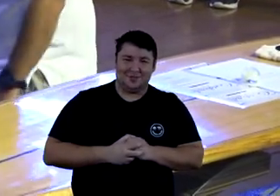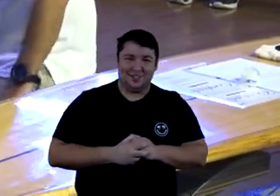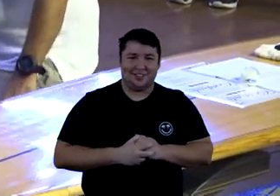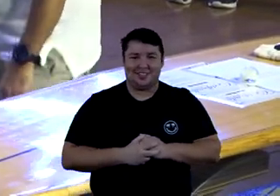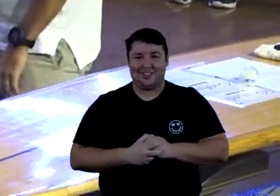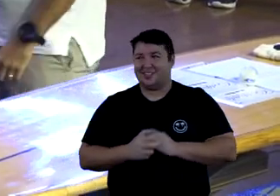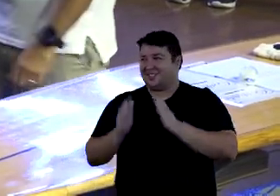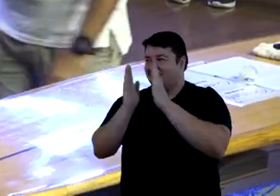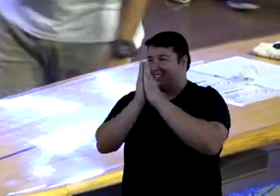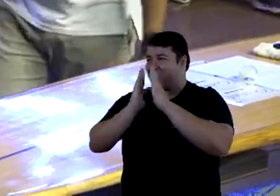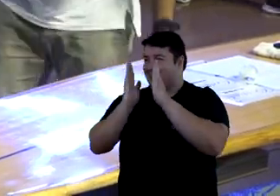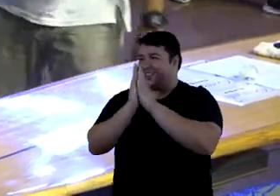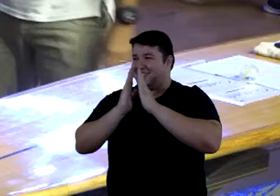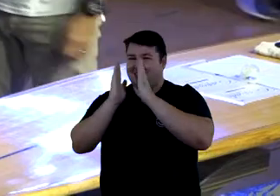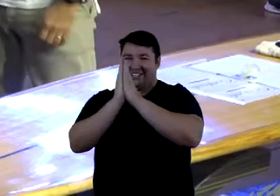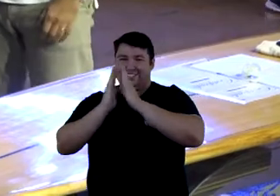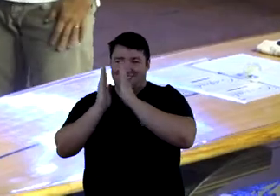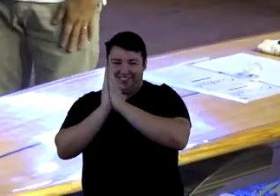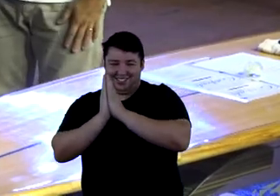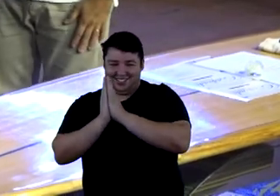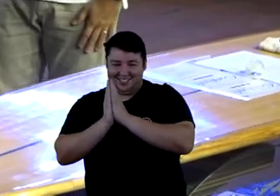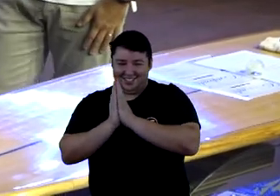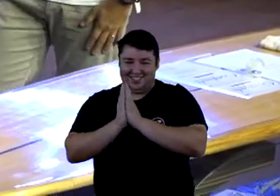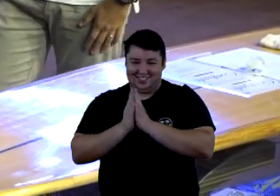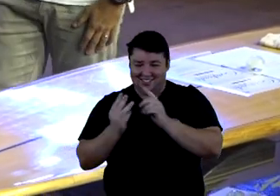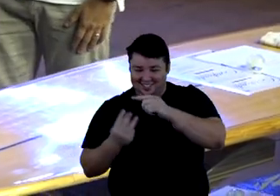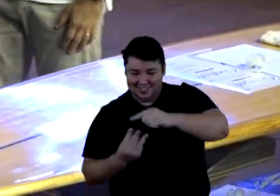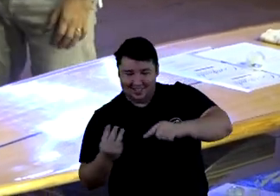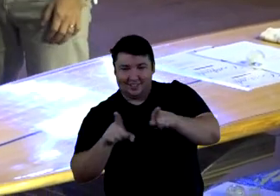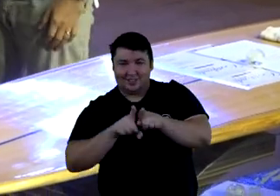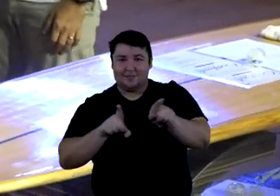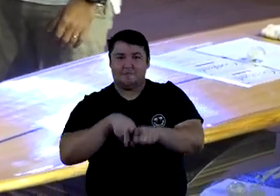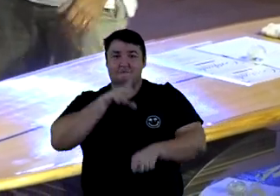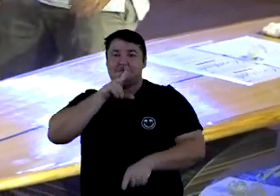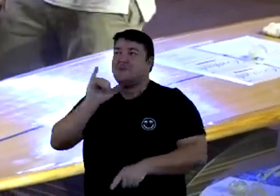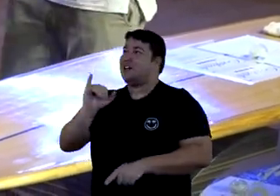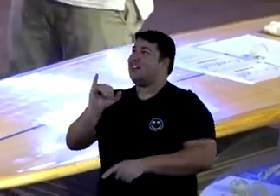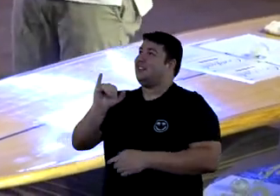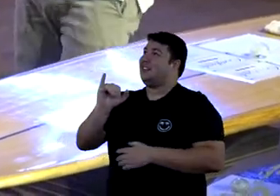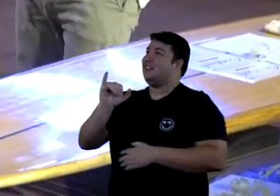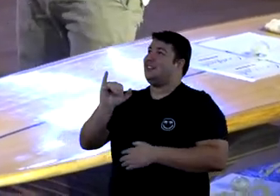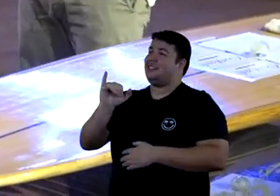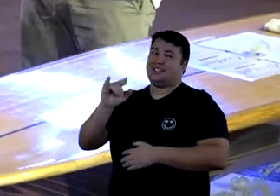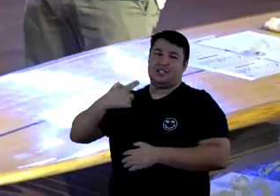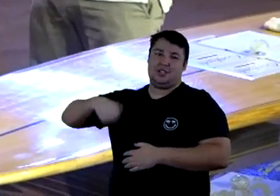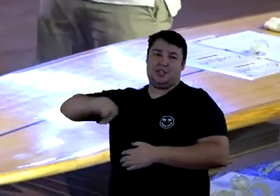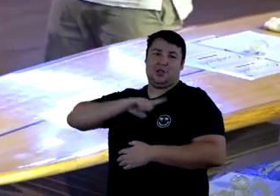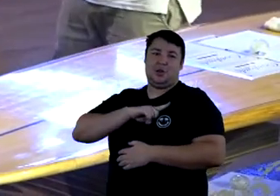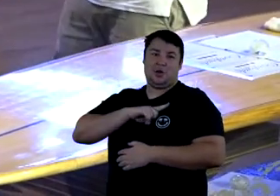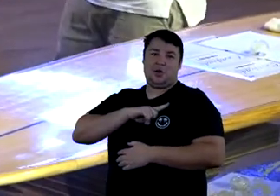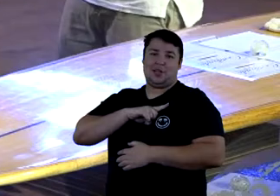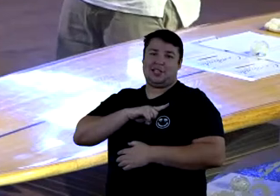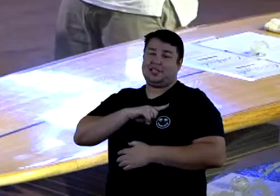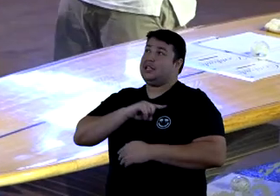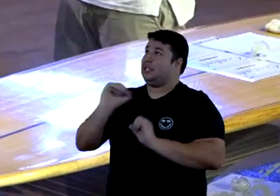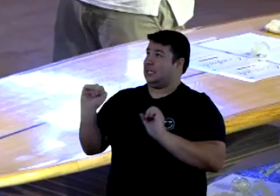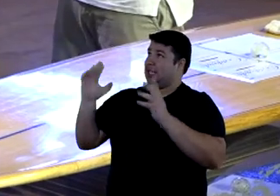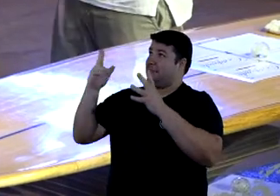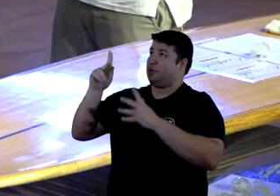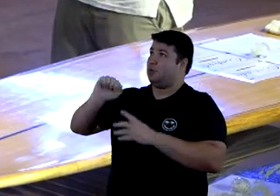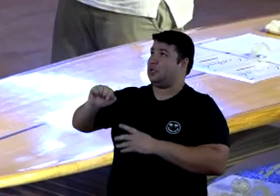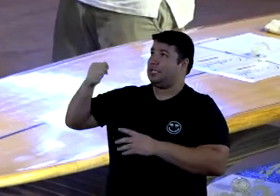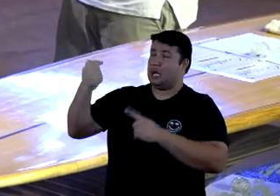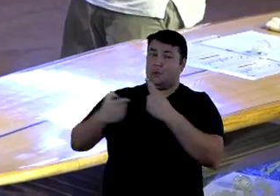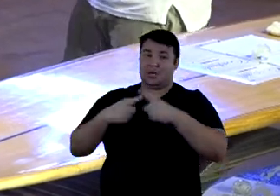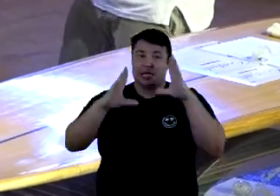Vamos orar por esses príncipes também. Levante as mãos para cá. Pai, nós celebramos o Teu nome, porque